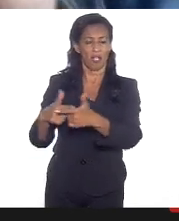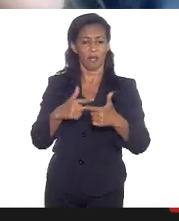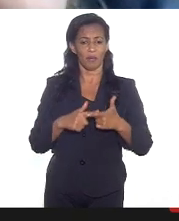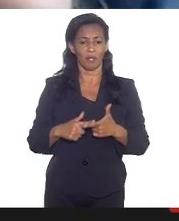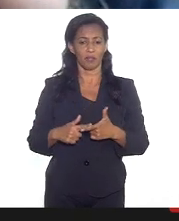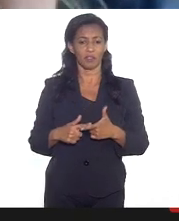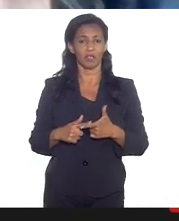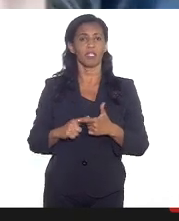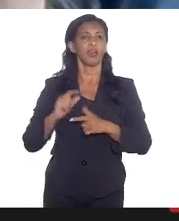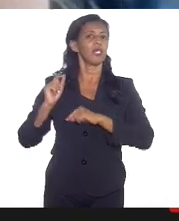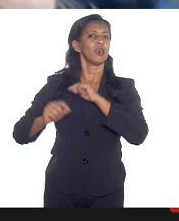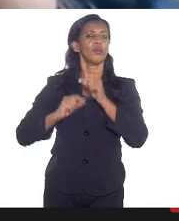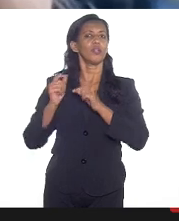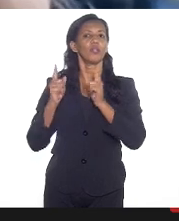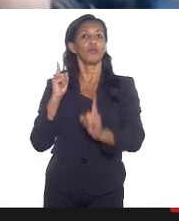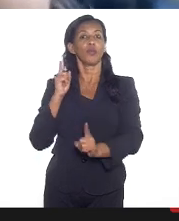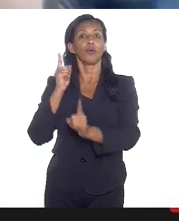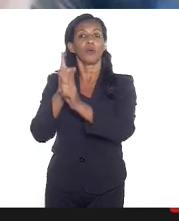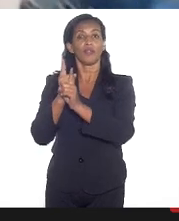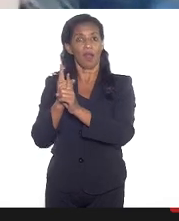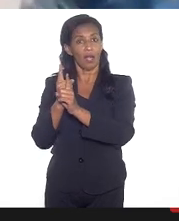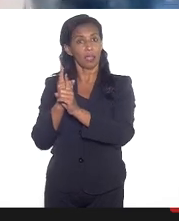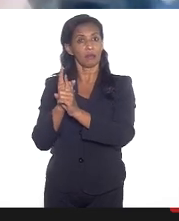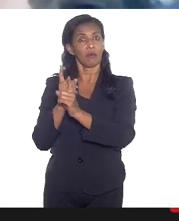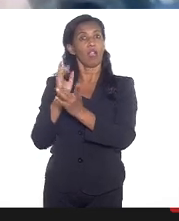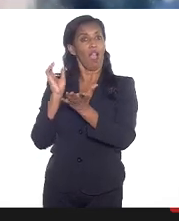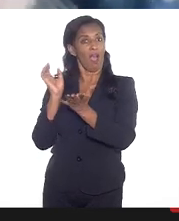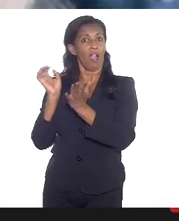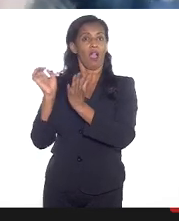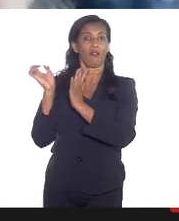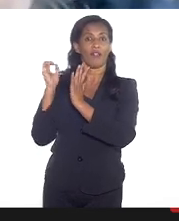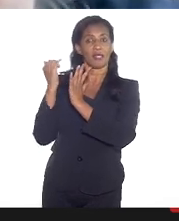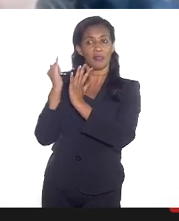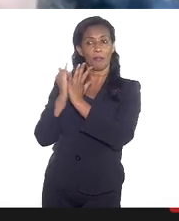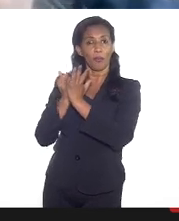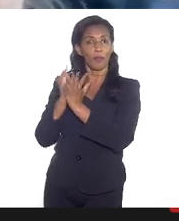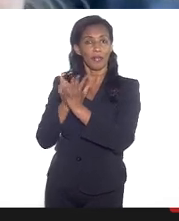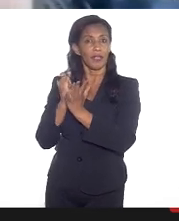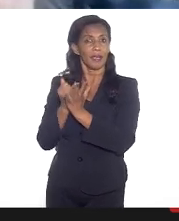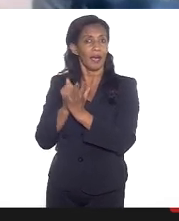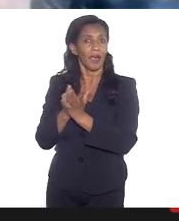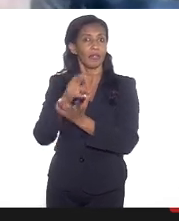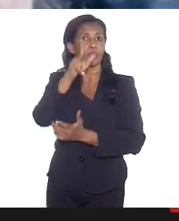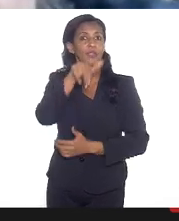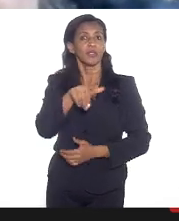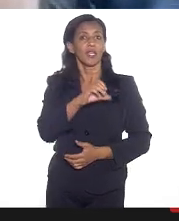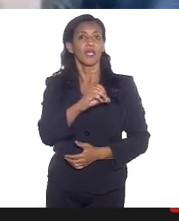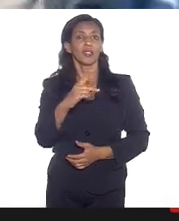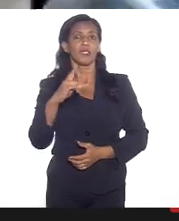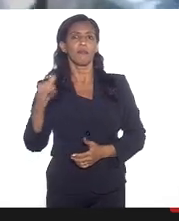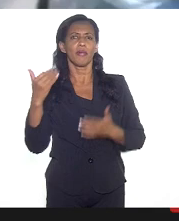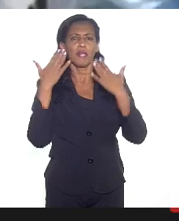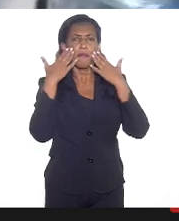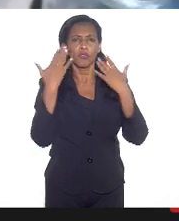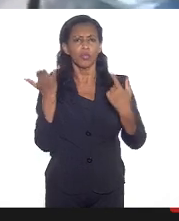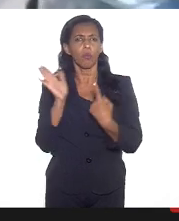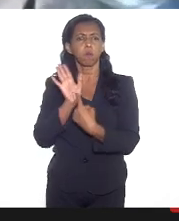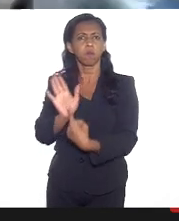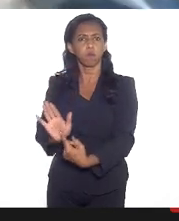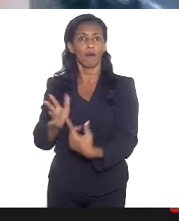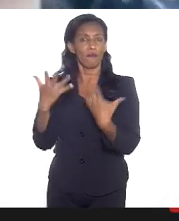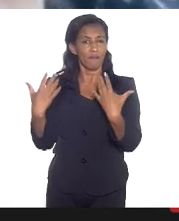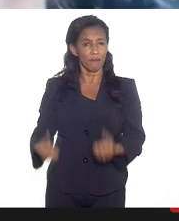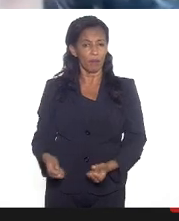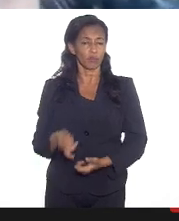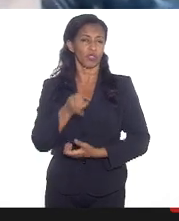não for encontrado será publicado. Esse é o papel da CPI, trazer a público. Vou lhes dar